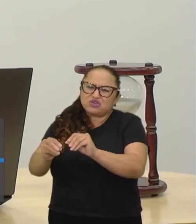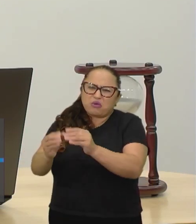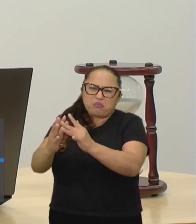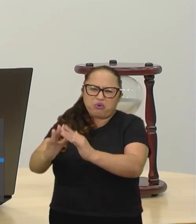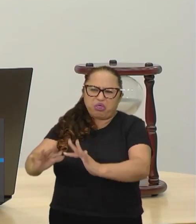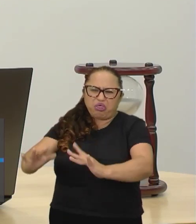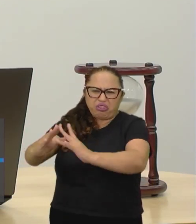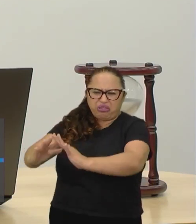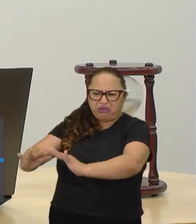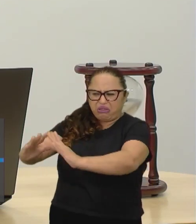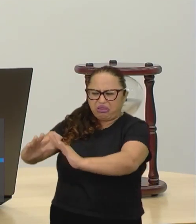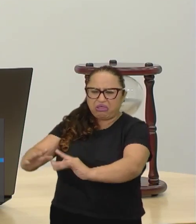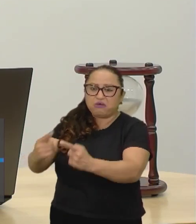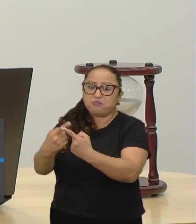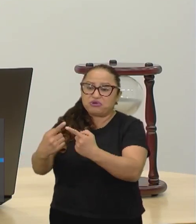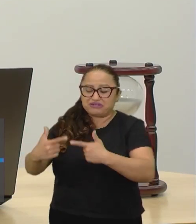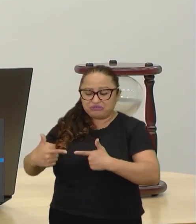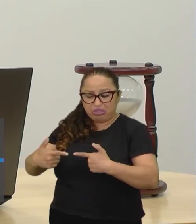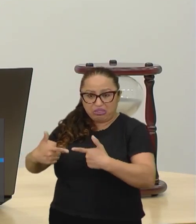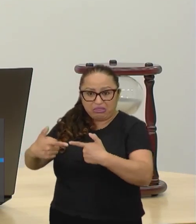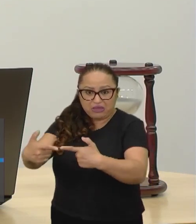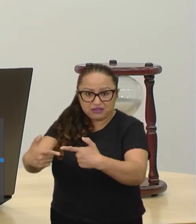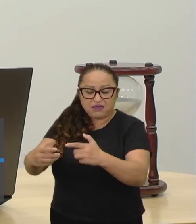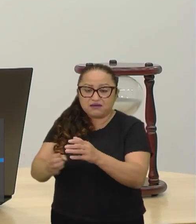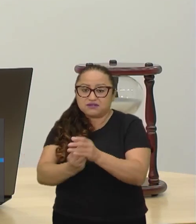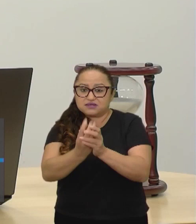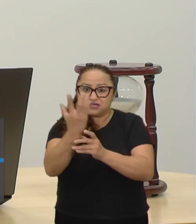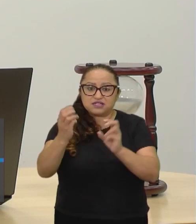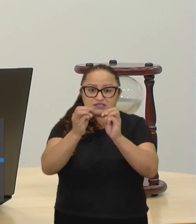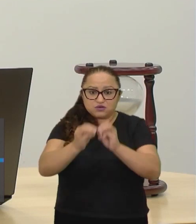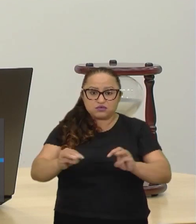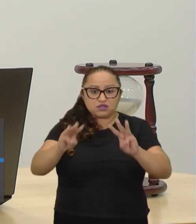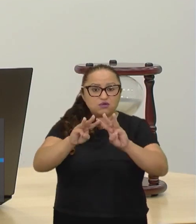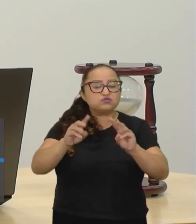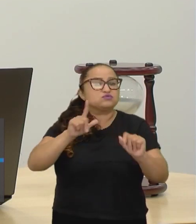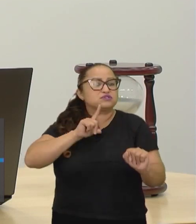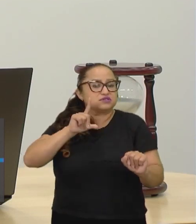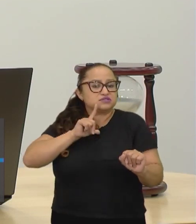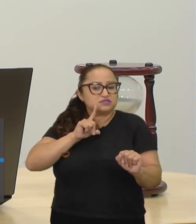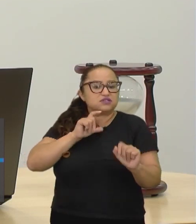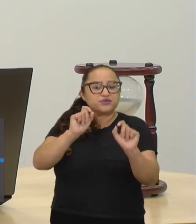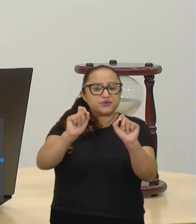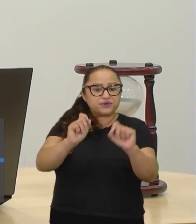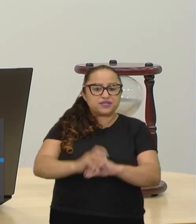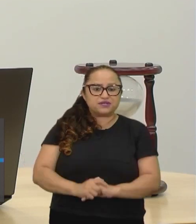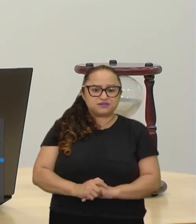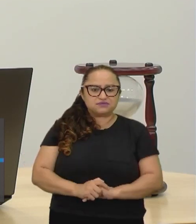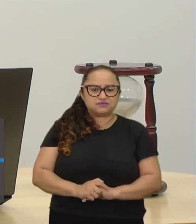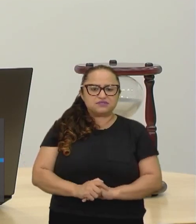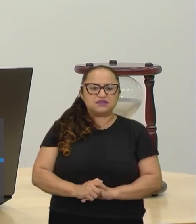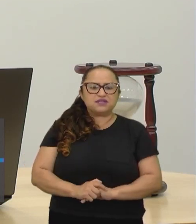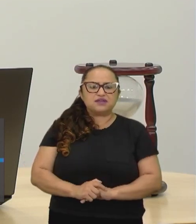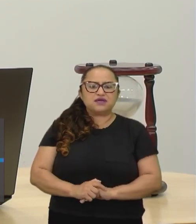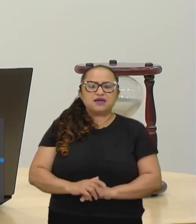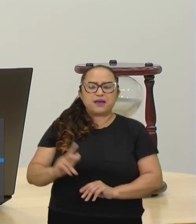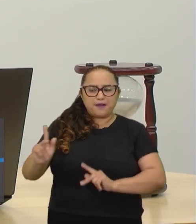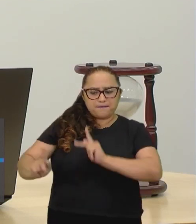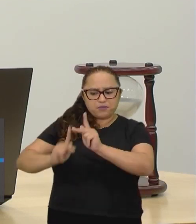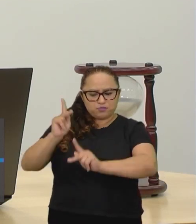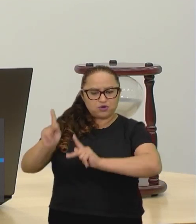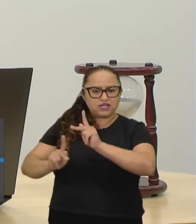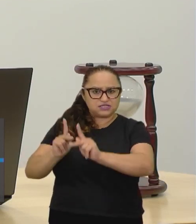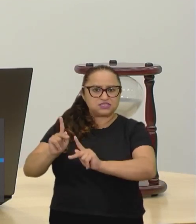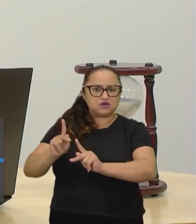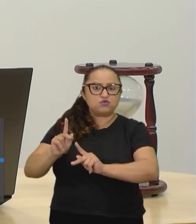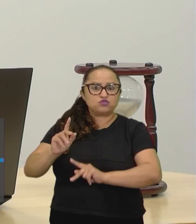das guerras, e criação da ONU, com a autodeterminação dos povos, dizendo que a partir de agora, as nações, elas têm